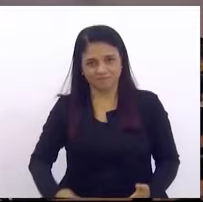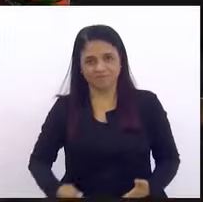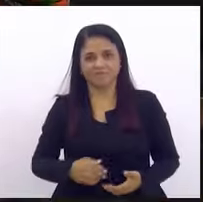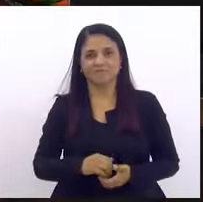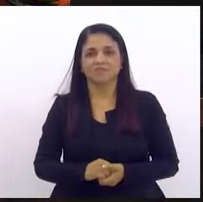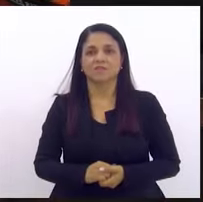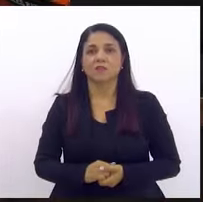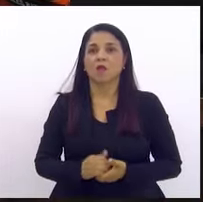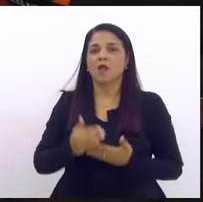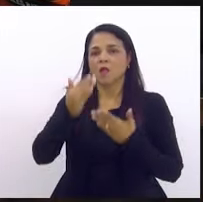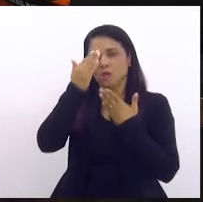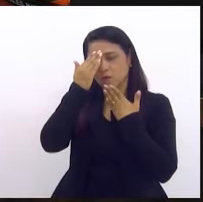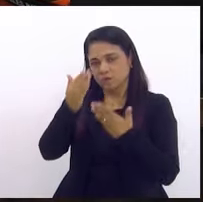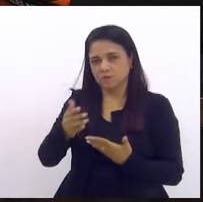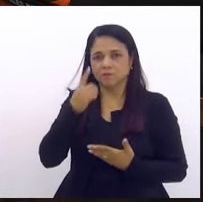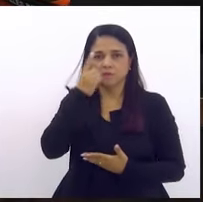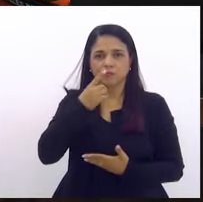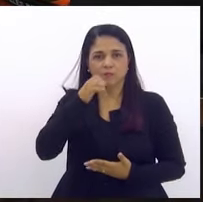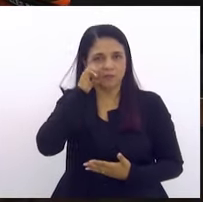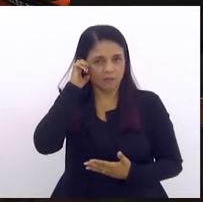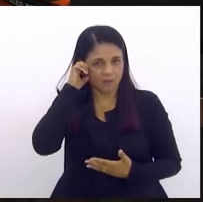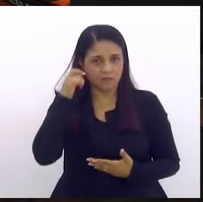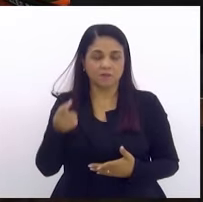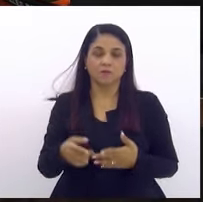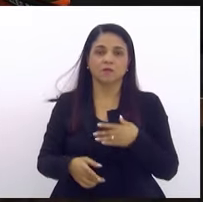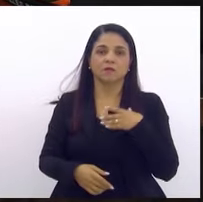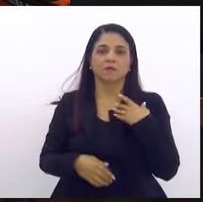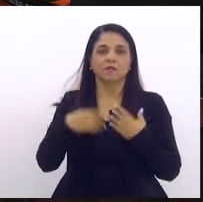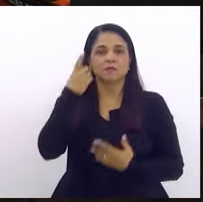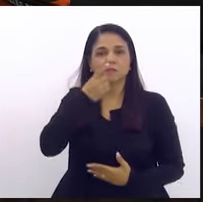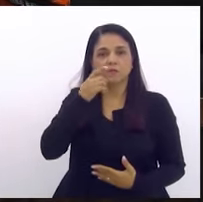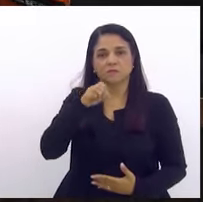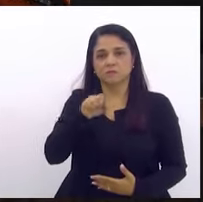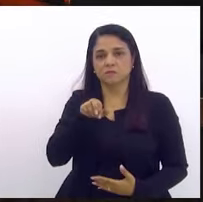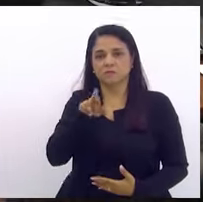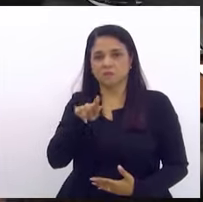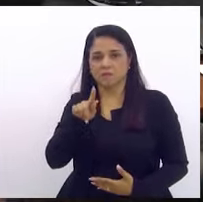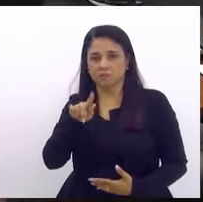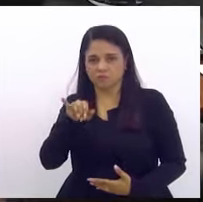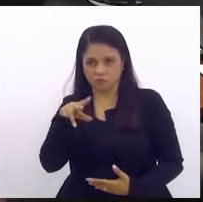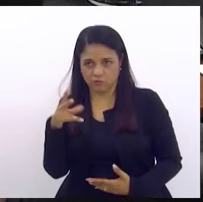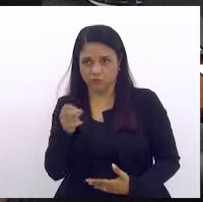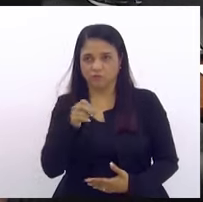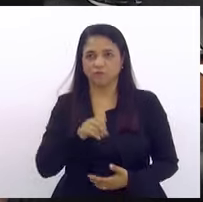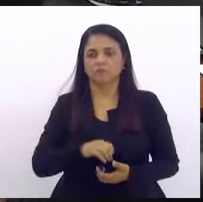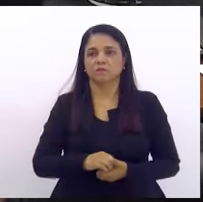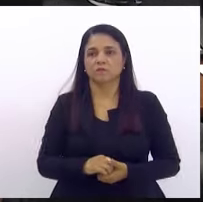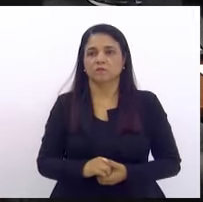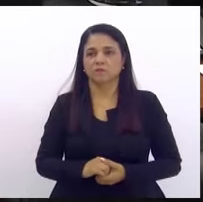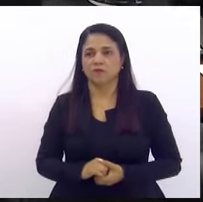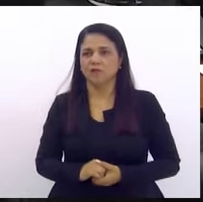Eu que agradeço, deputada Érica. Deputado doutor Serginho, pode ir? Daqui a pouco a gente fala.